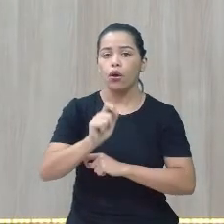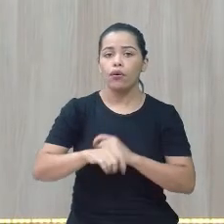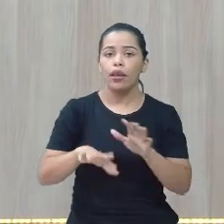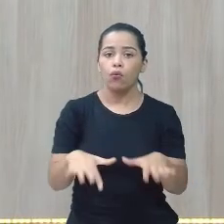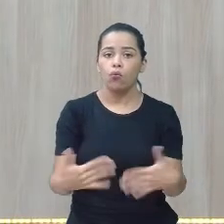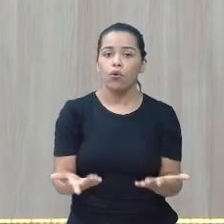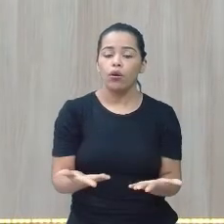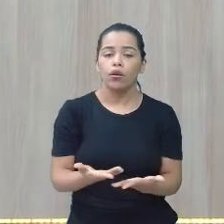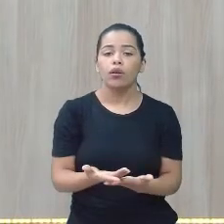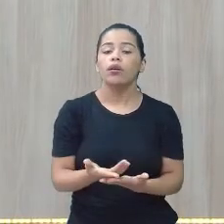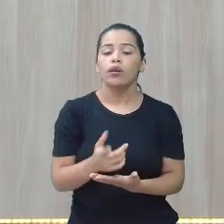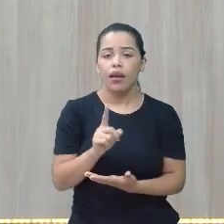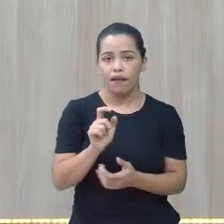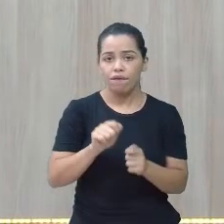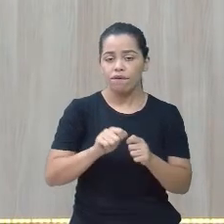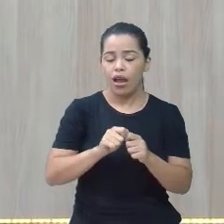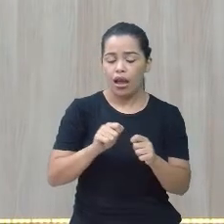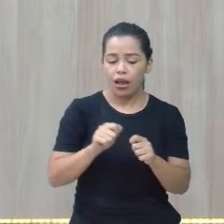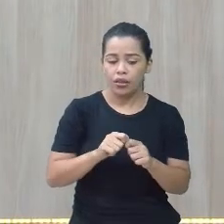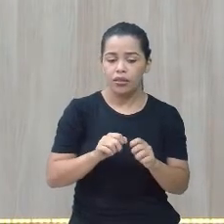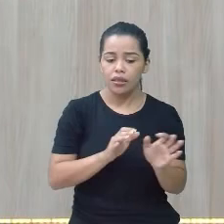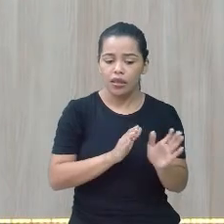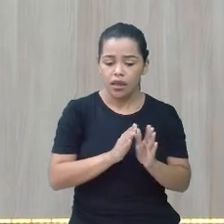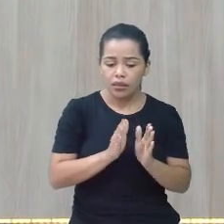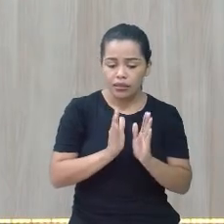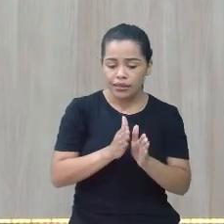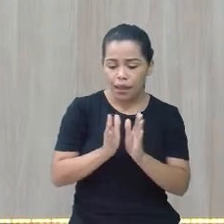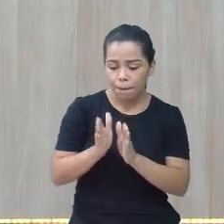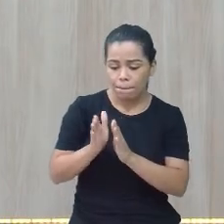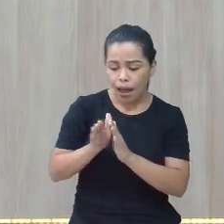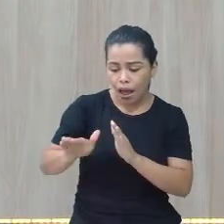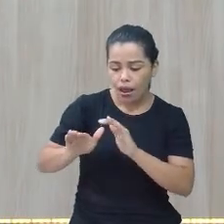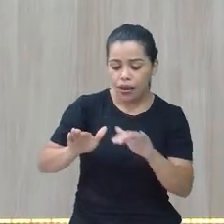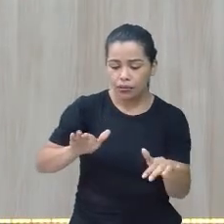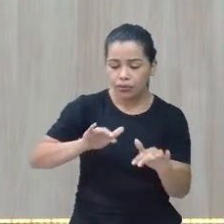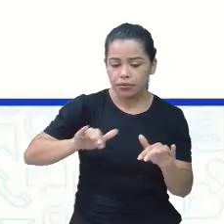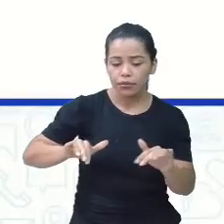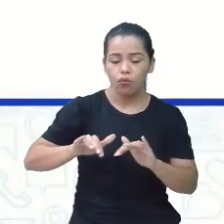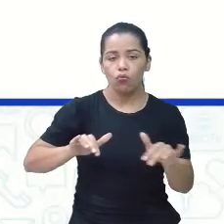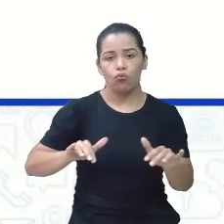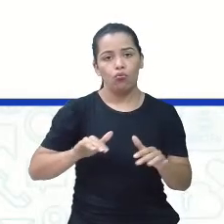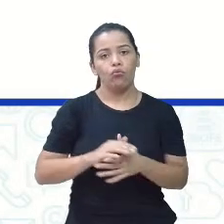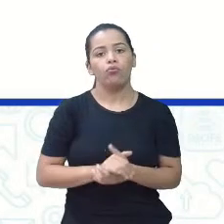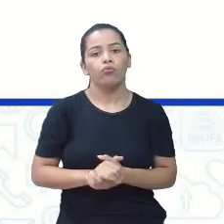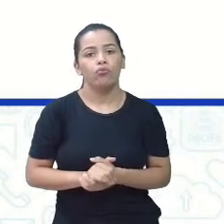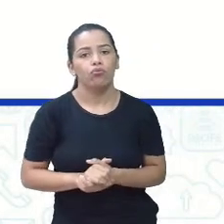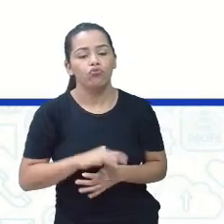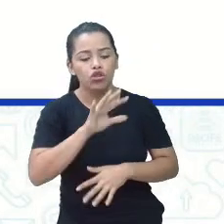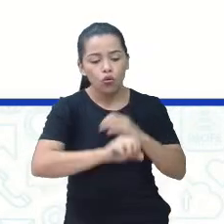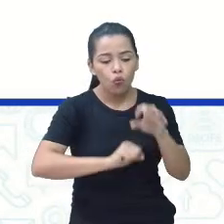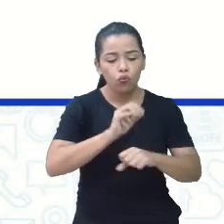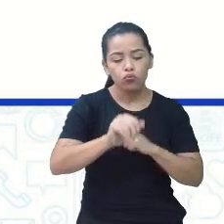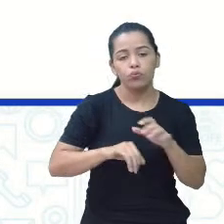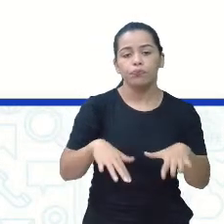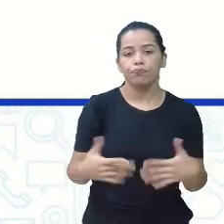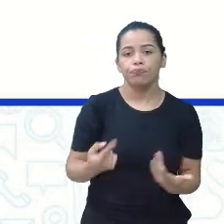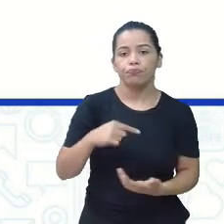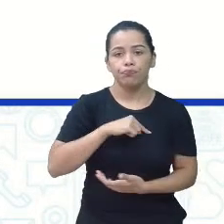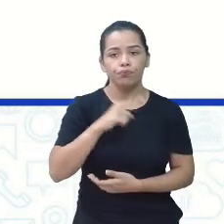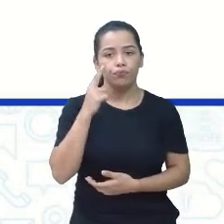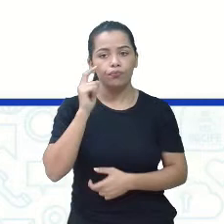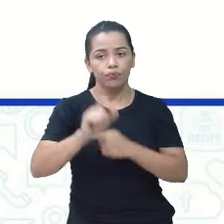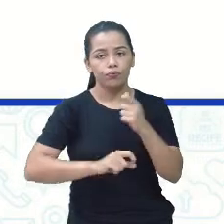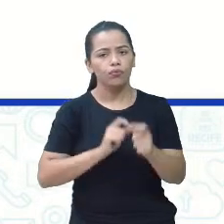ele acaba fazendo essa classificação, tá certo? Então, voltando aqui para a tela, a gente vai tentar observar isso, né? Ou seja, o que é ter